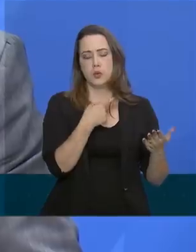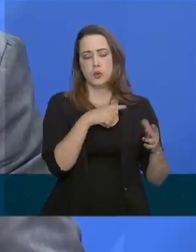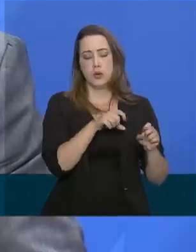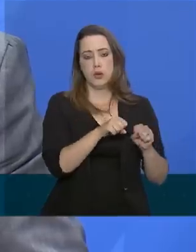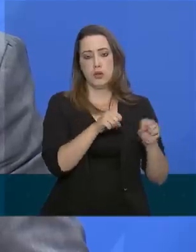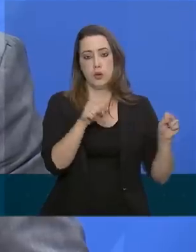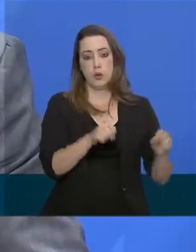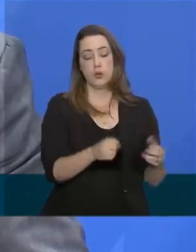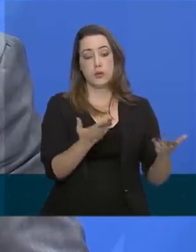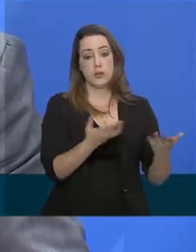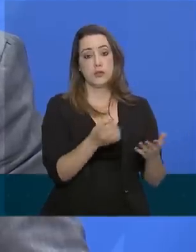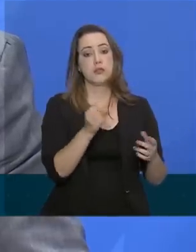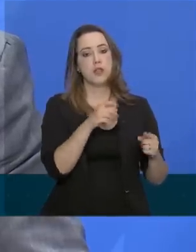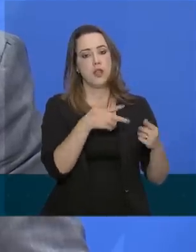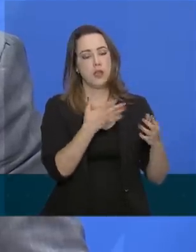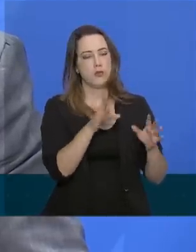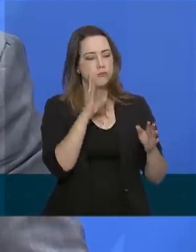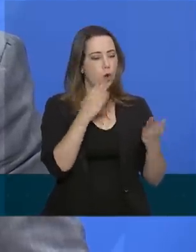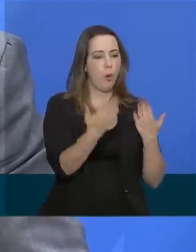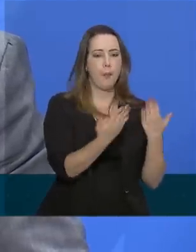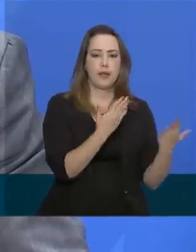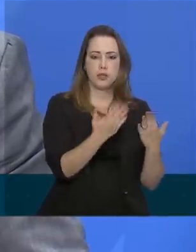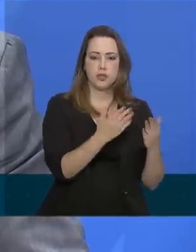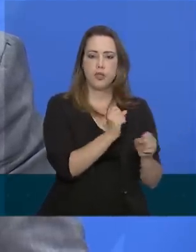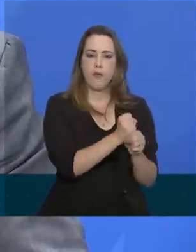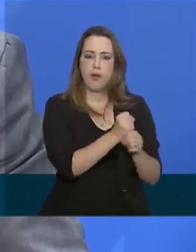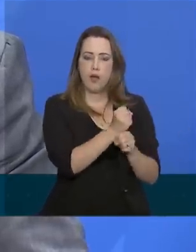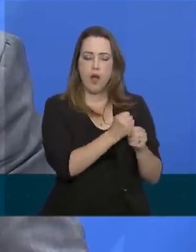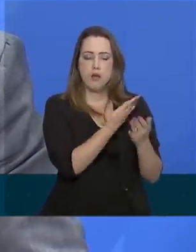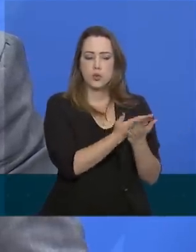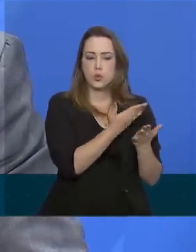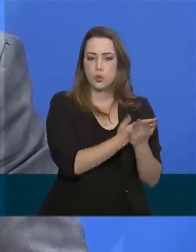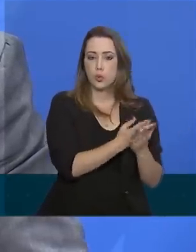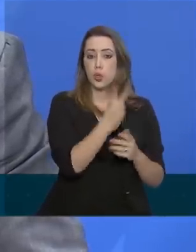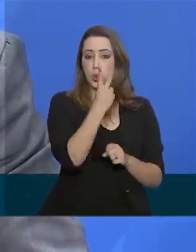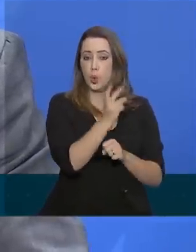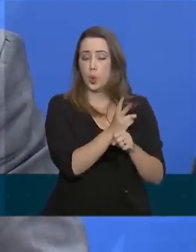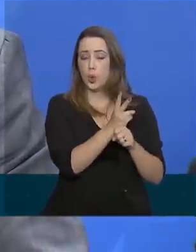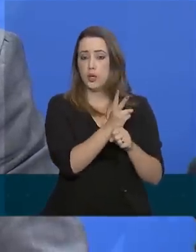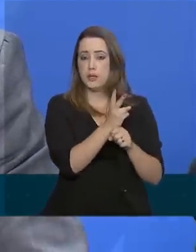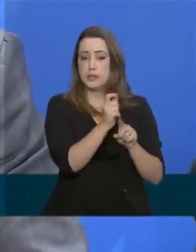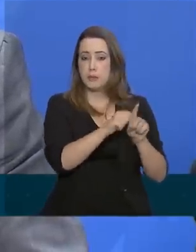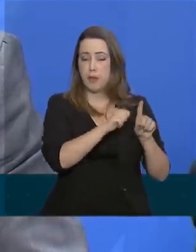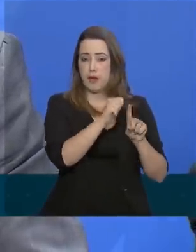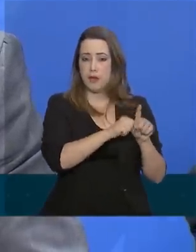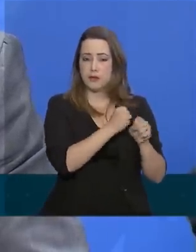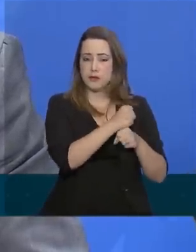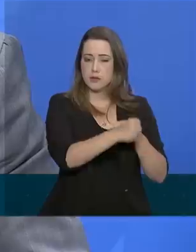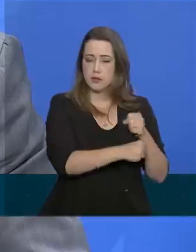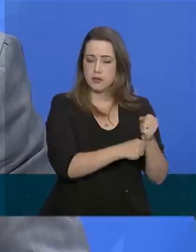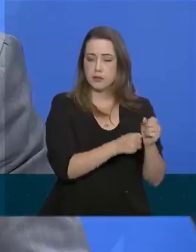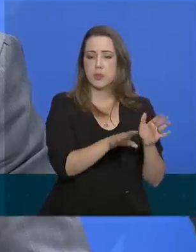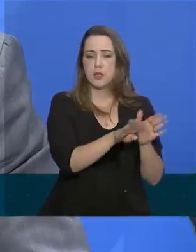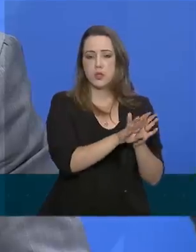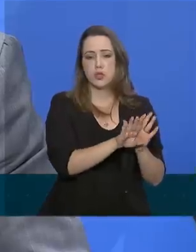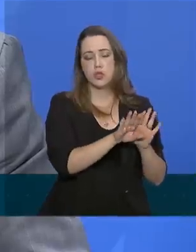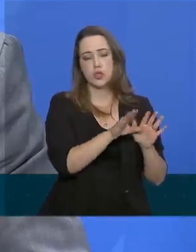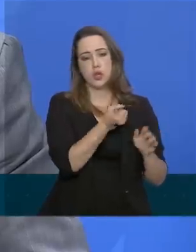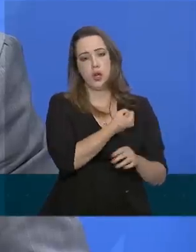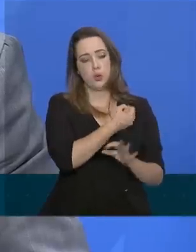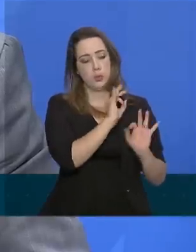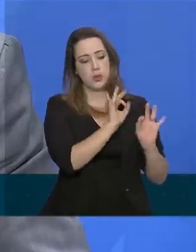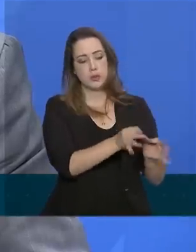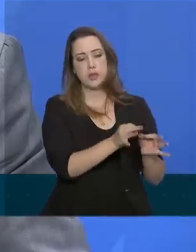as os ajustes que é natural todo ano faz demora dois meses depois do fechamento em média para chegar no número final analisado